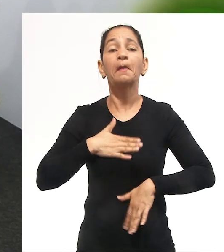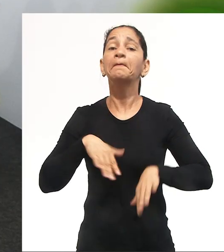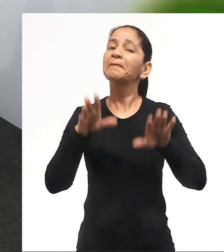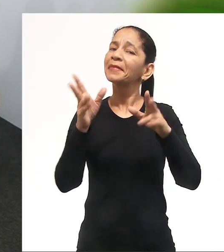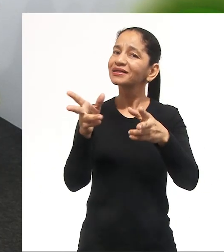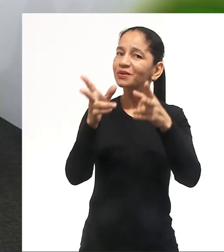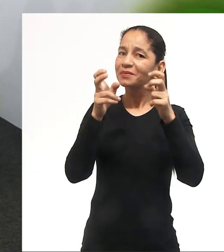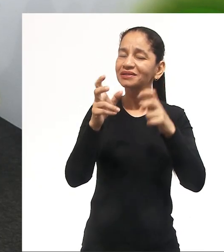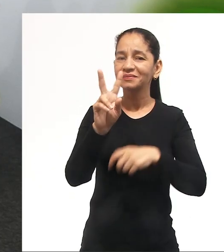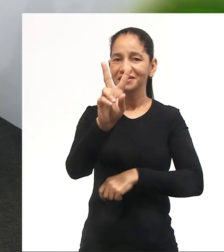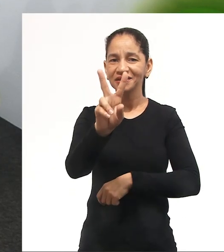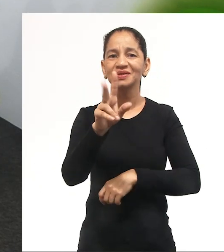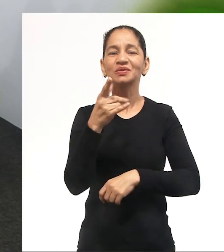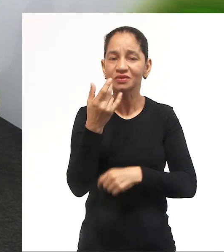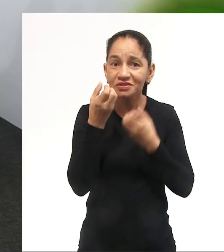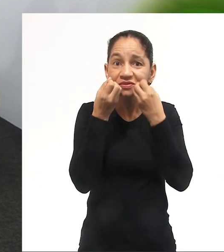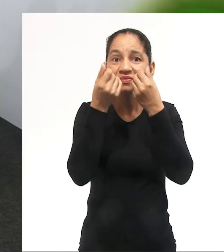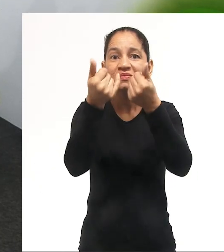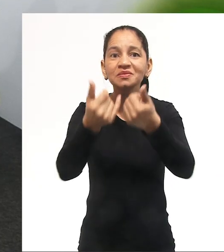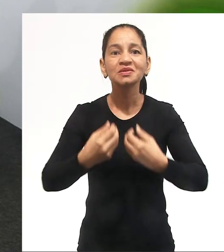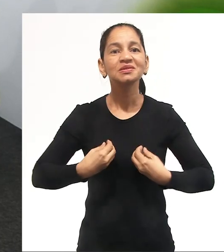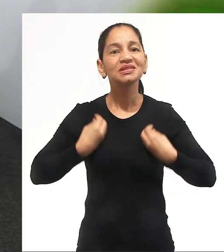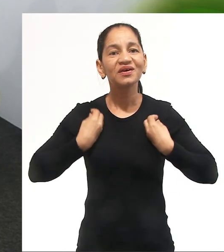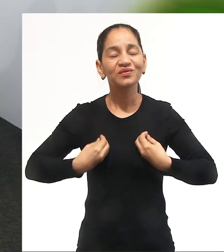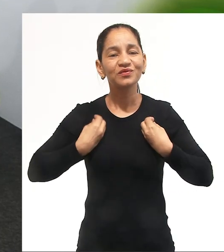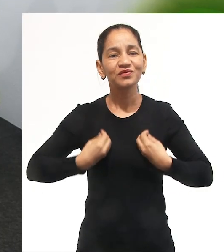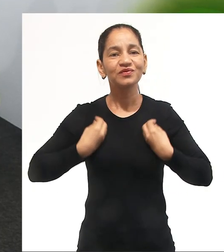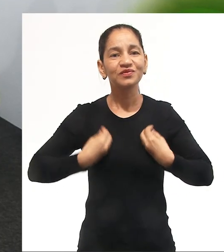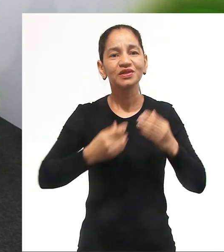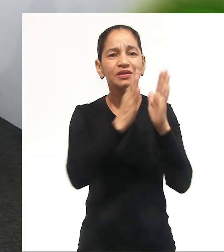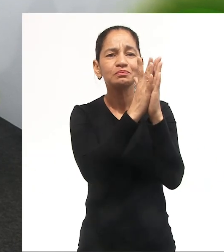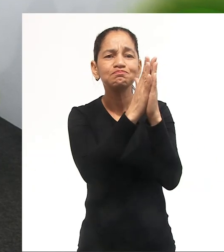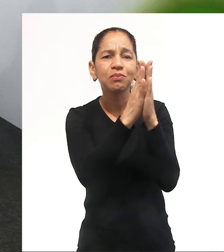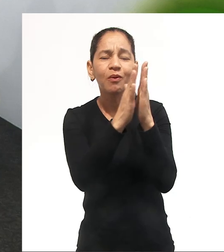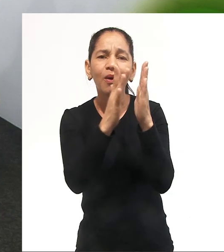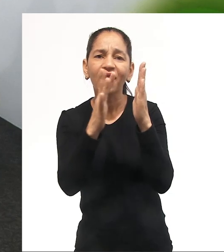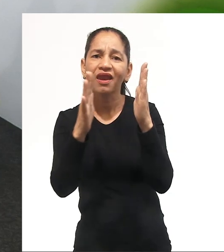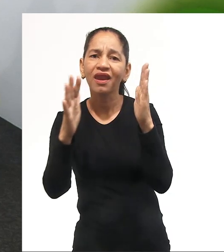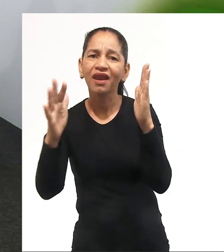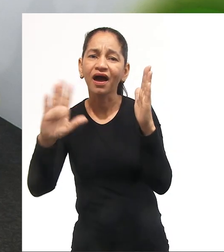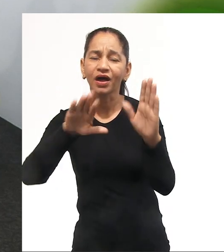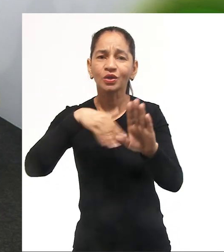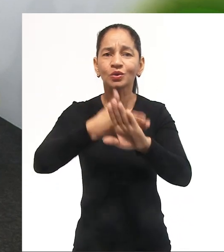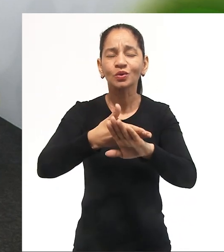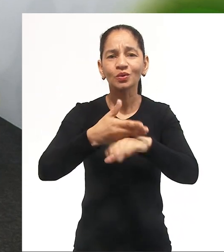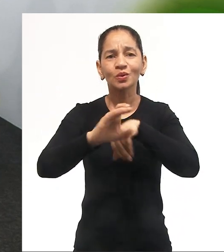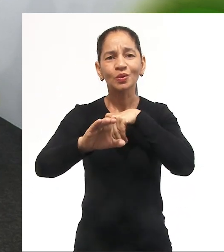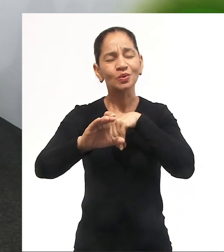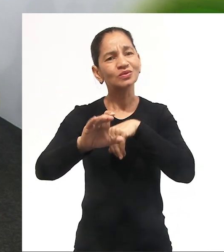mas deu para perceber que a pesquisa parece que está presente durante todo o curso, é isso mesmo ou eu estou enganada?